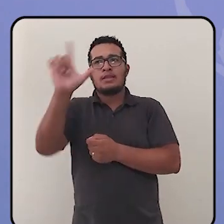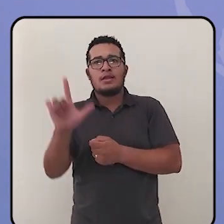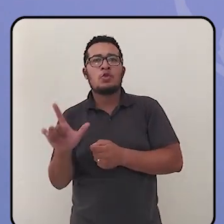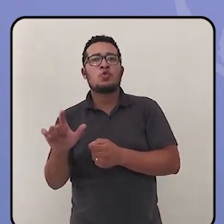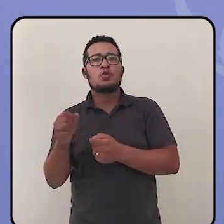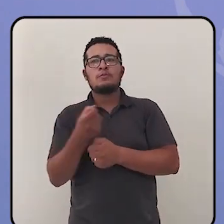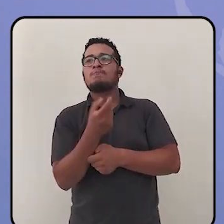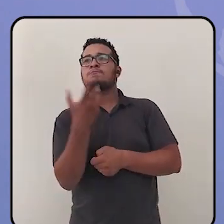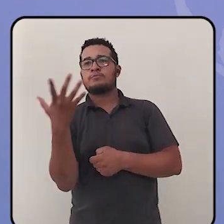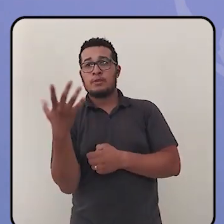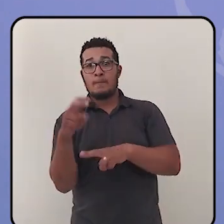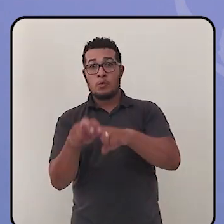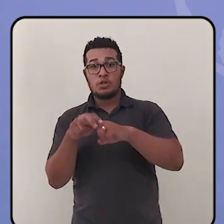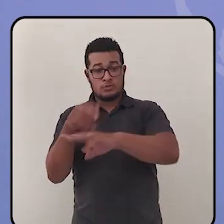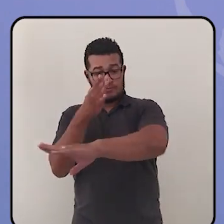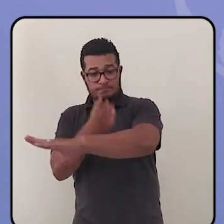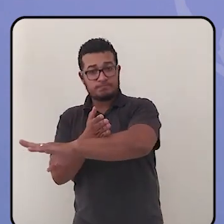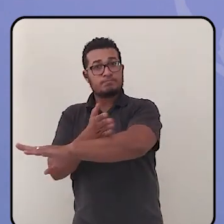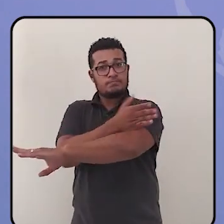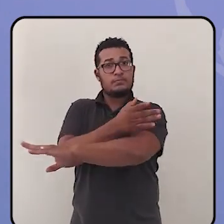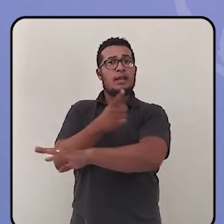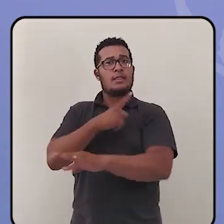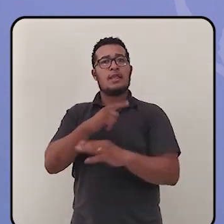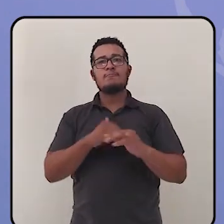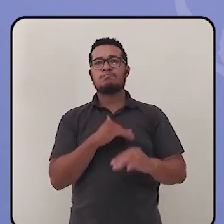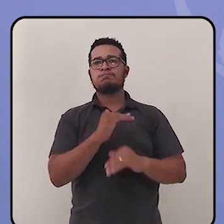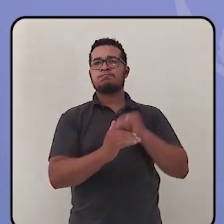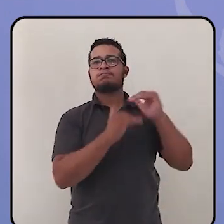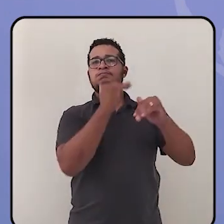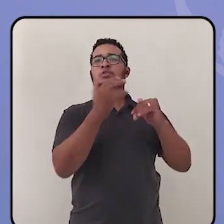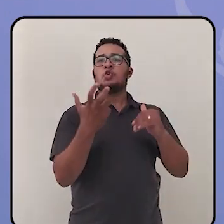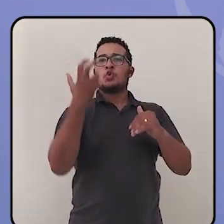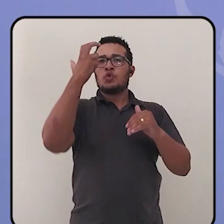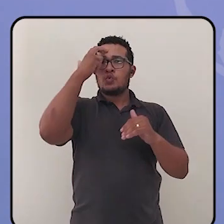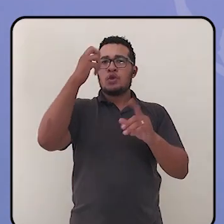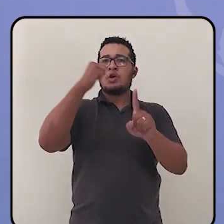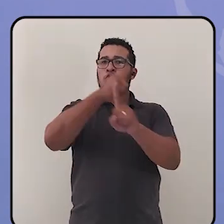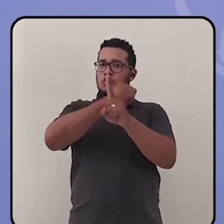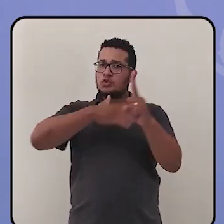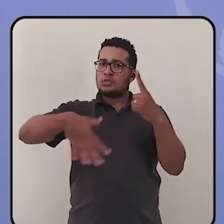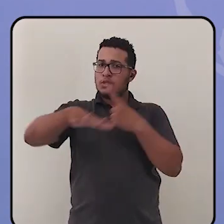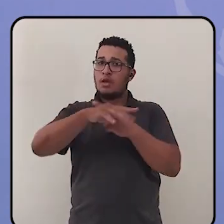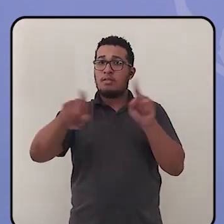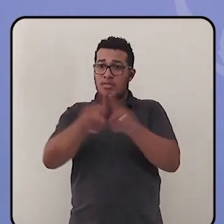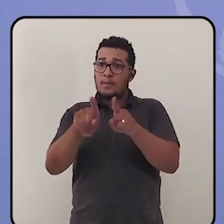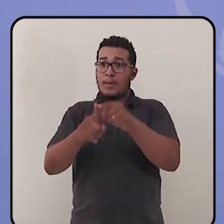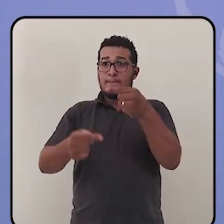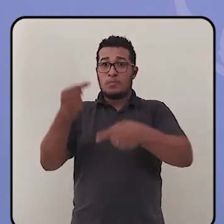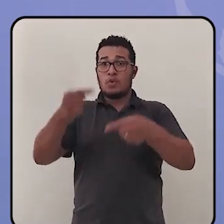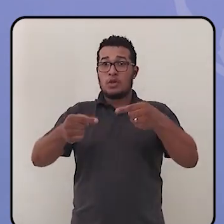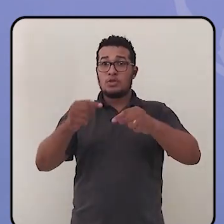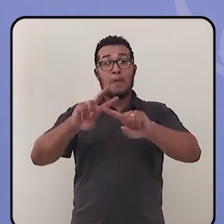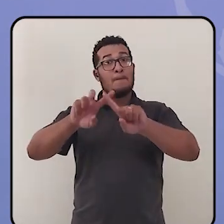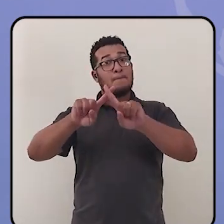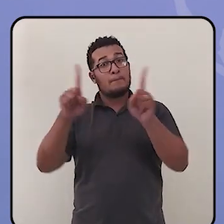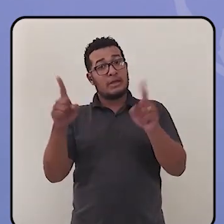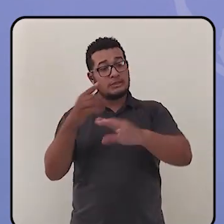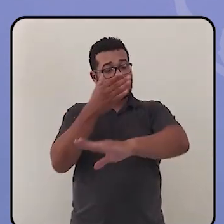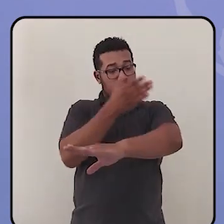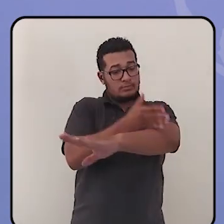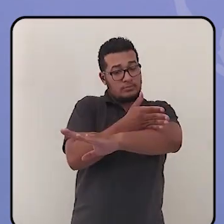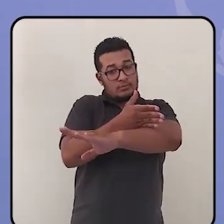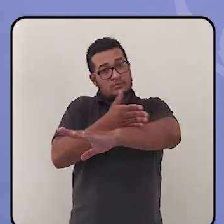então mundo medieval ele trouxe diversos avanços sociais culturais econômicos e políticos porém diferente do